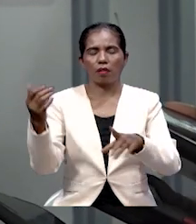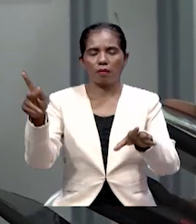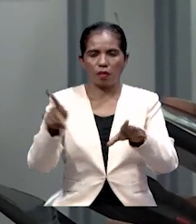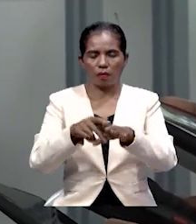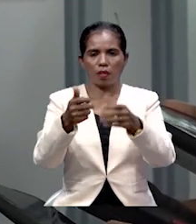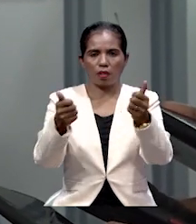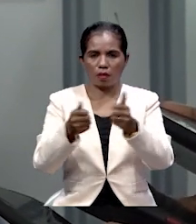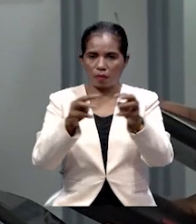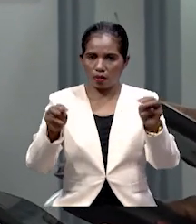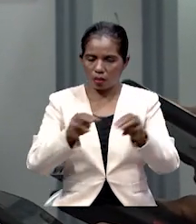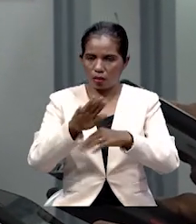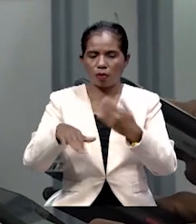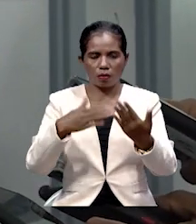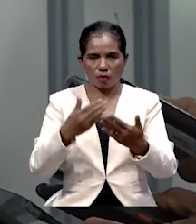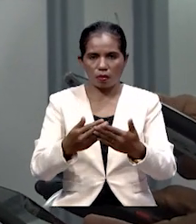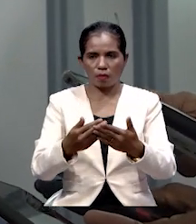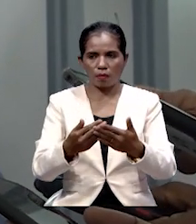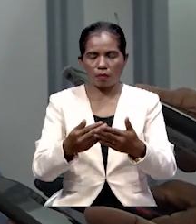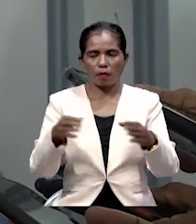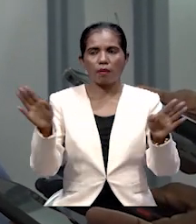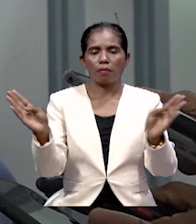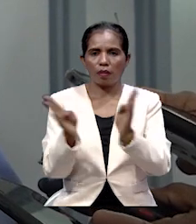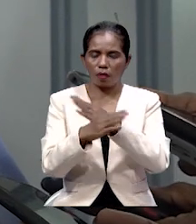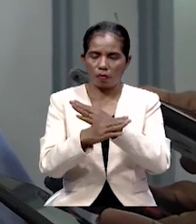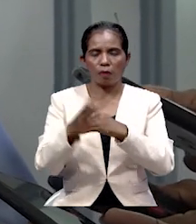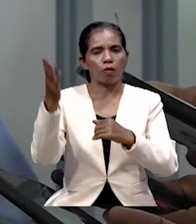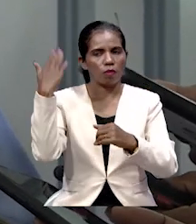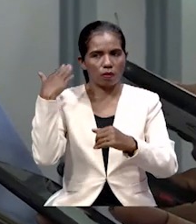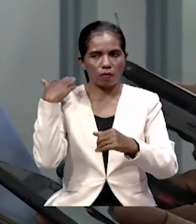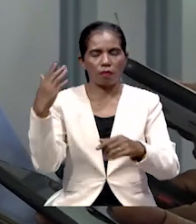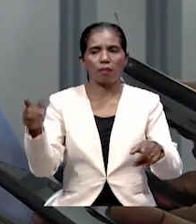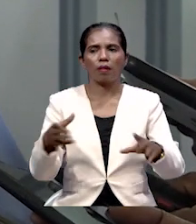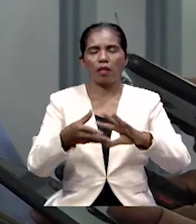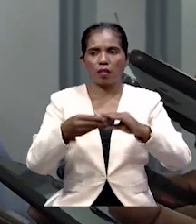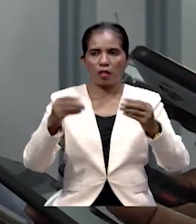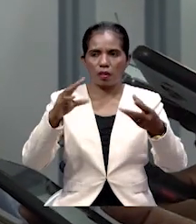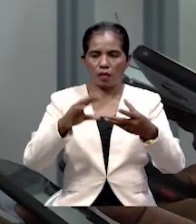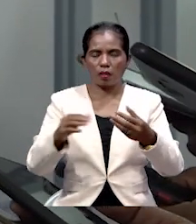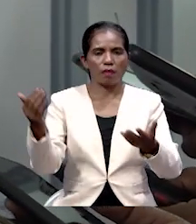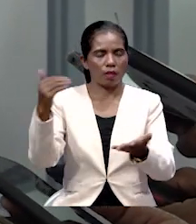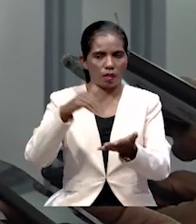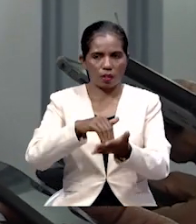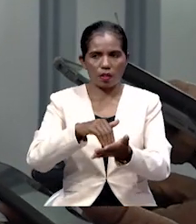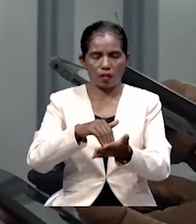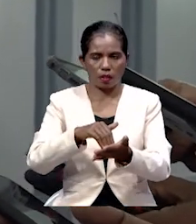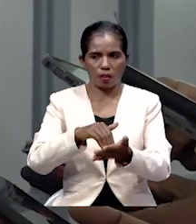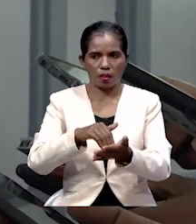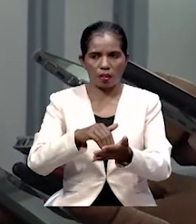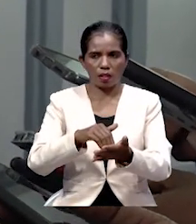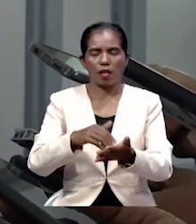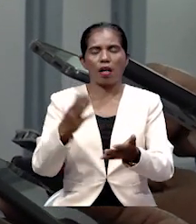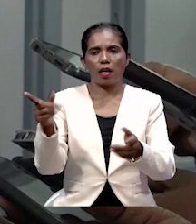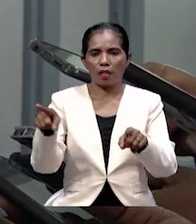sira nehoto bele sai duni bot nebe uluk ni niane bele sai storia ona la bele repete filo fal bot nebe uluk ni hala lisan